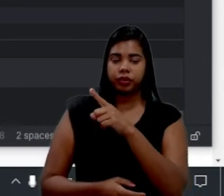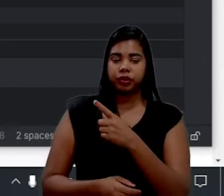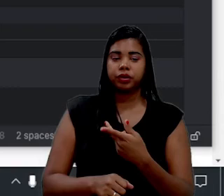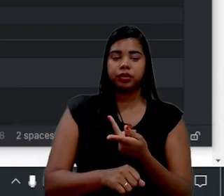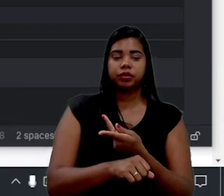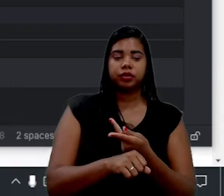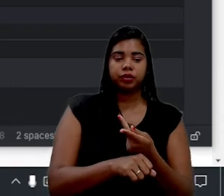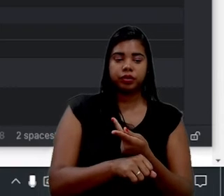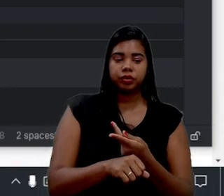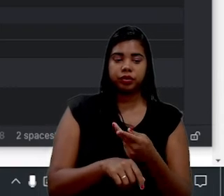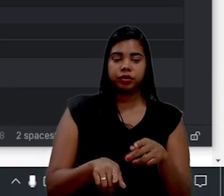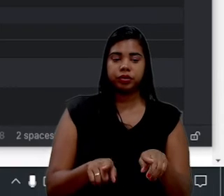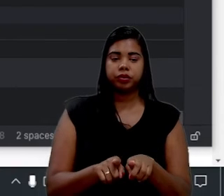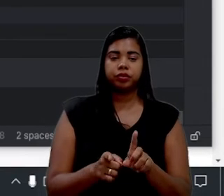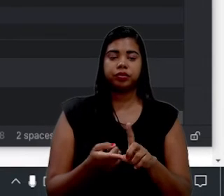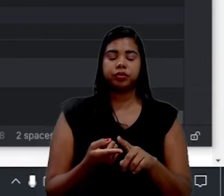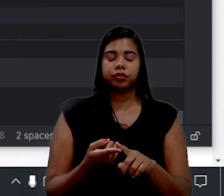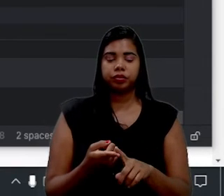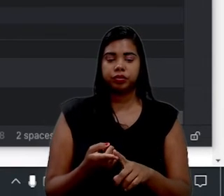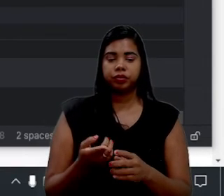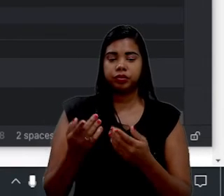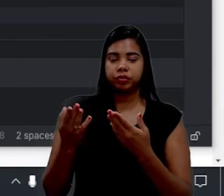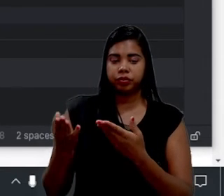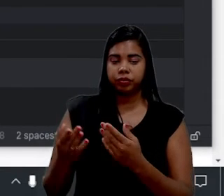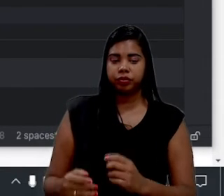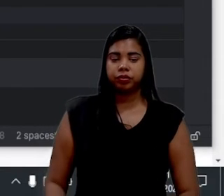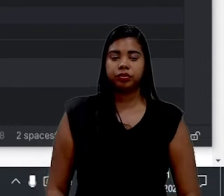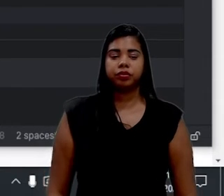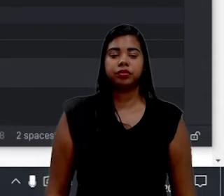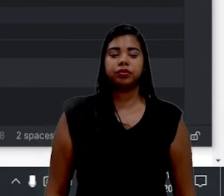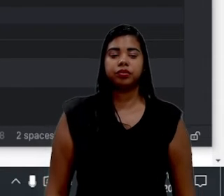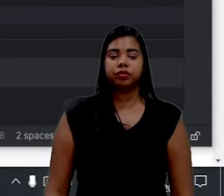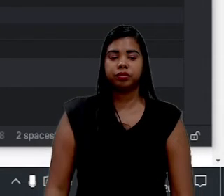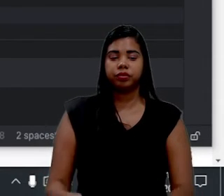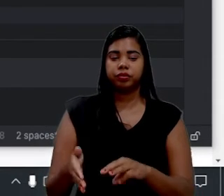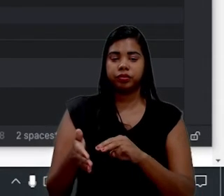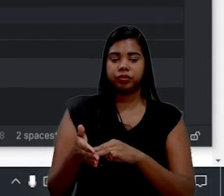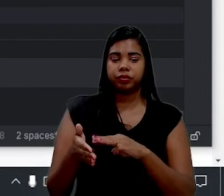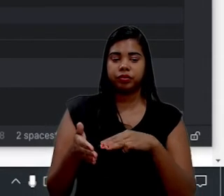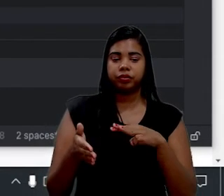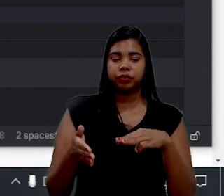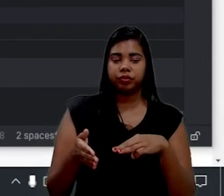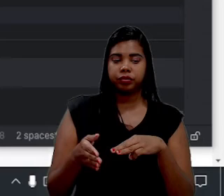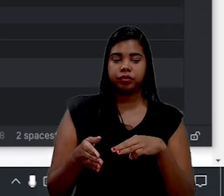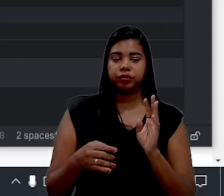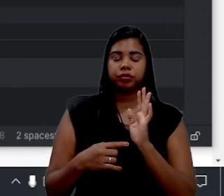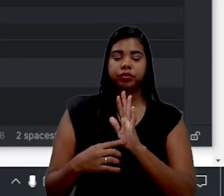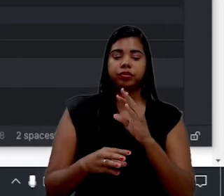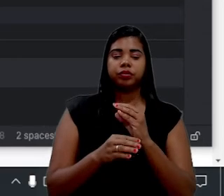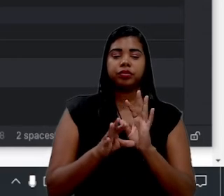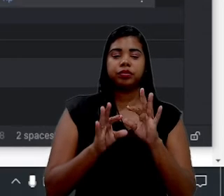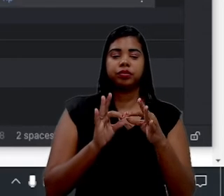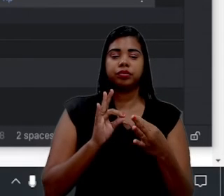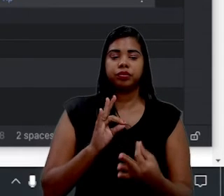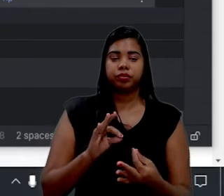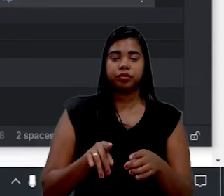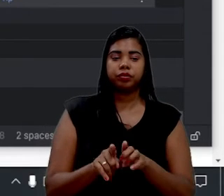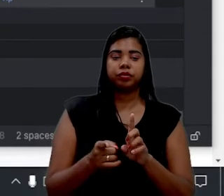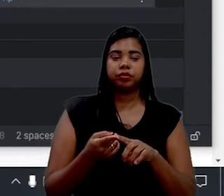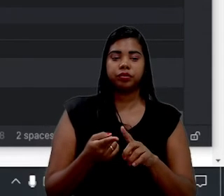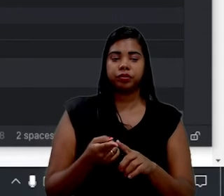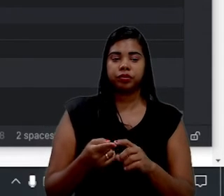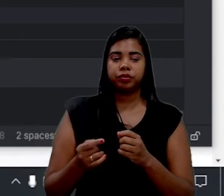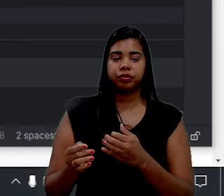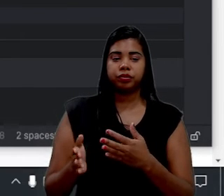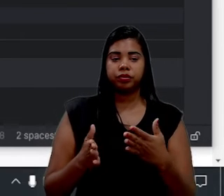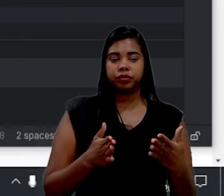procura, se tiver, ele já vai buscar. E o método formulário é post, que é justamente o processo